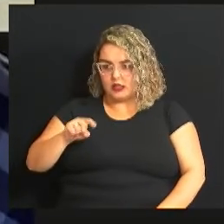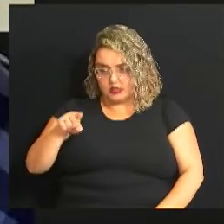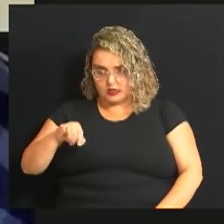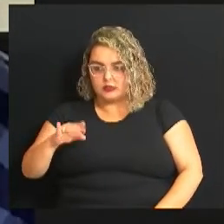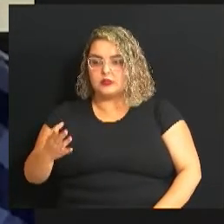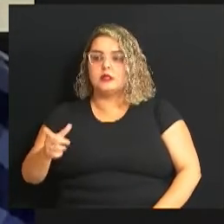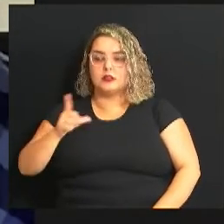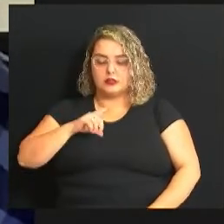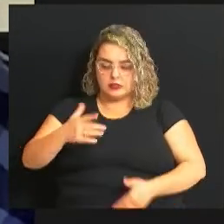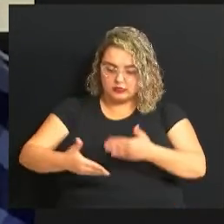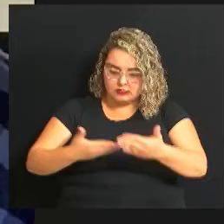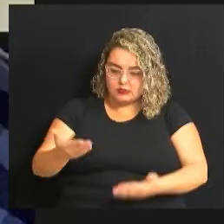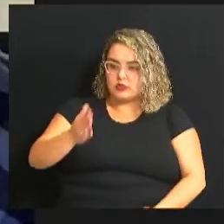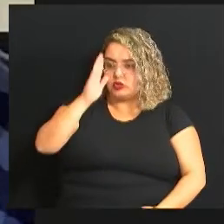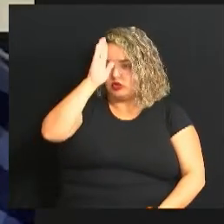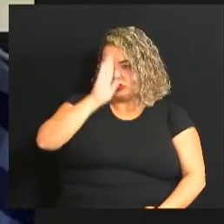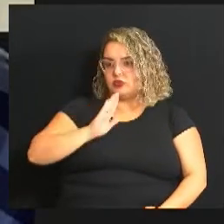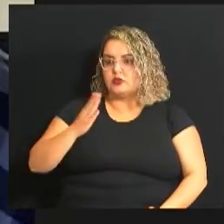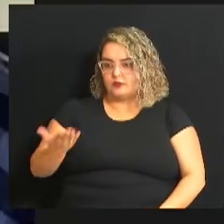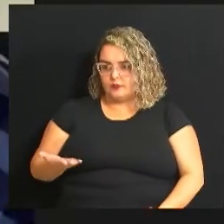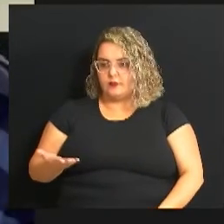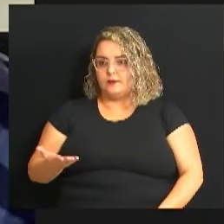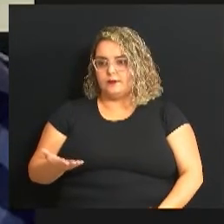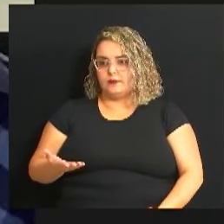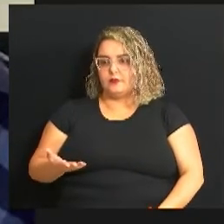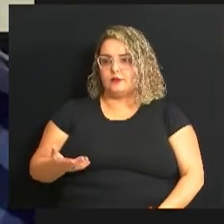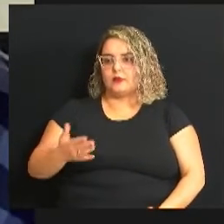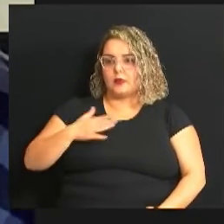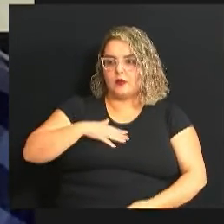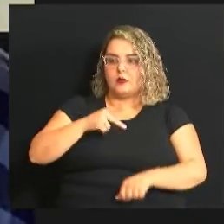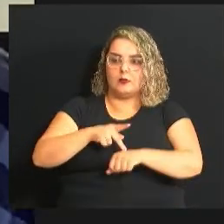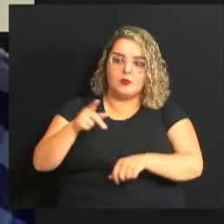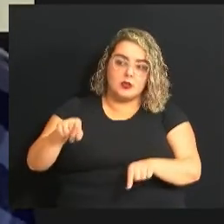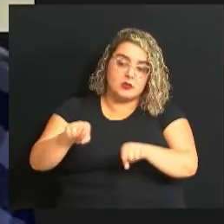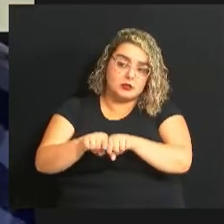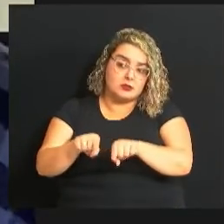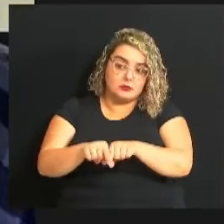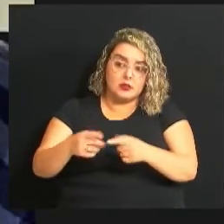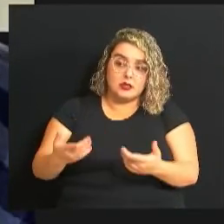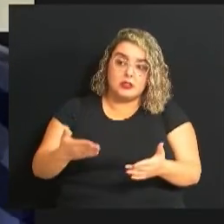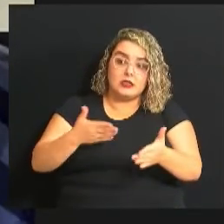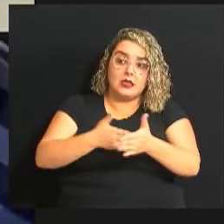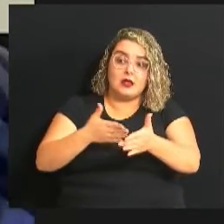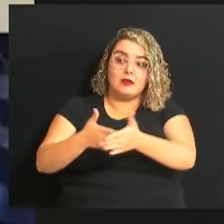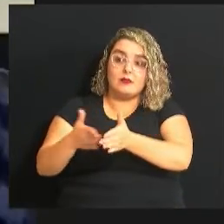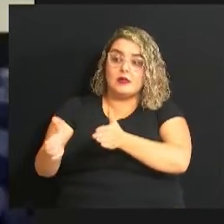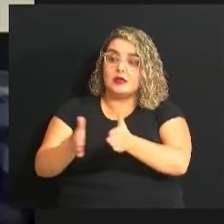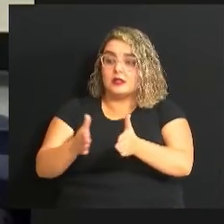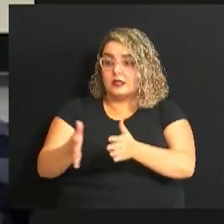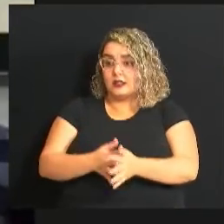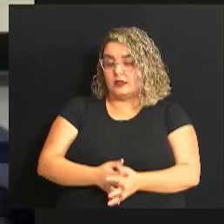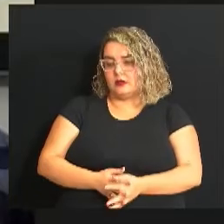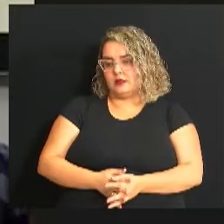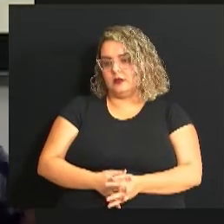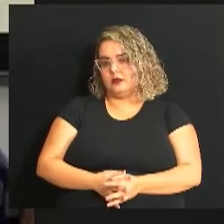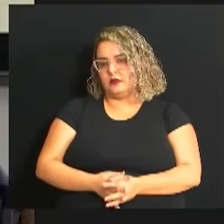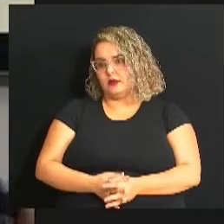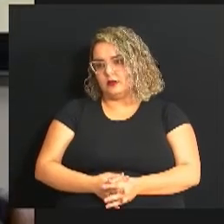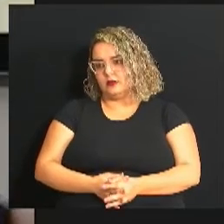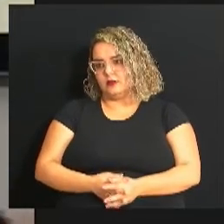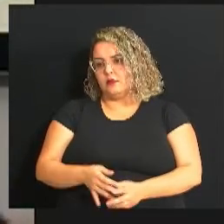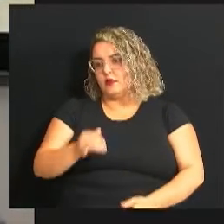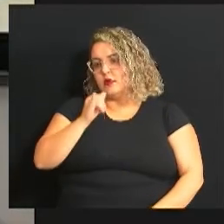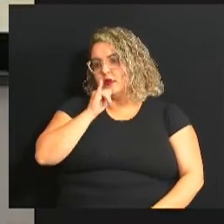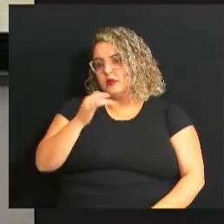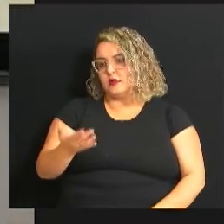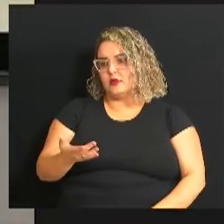graça, e a minha pós-graduação também. O problema é que eles têm uma limitação temporal. Então, por exemplo, eu